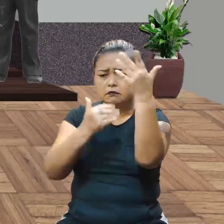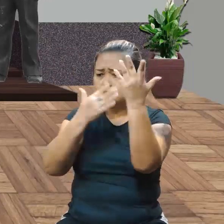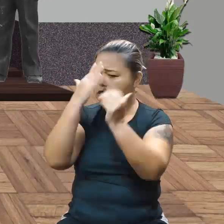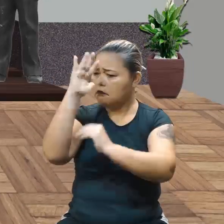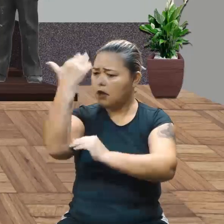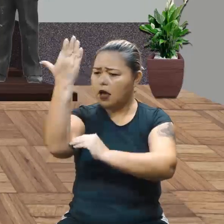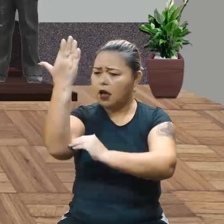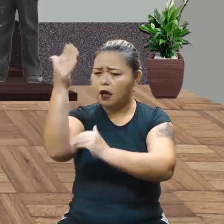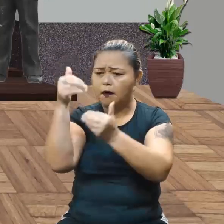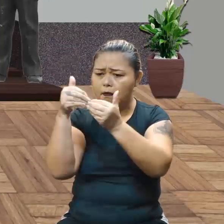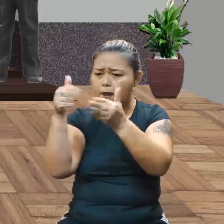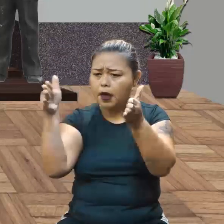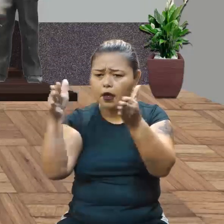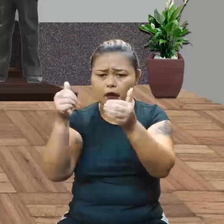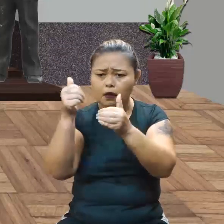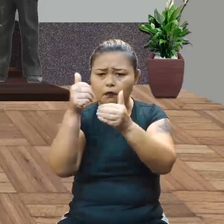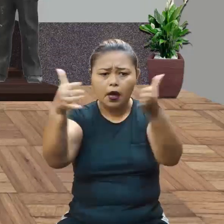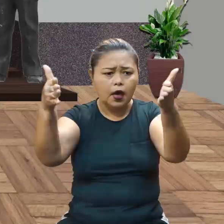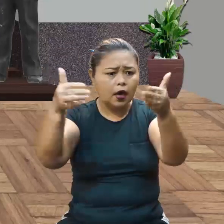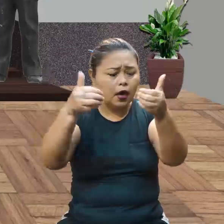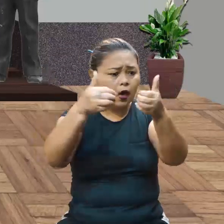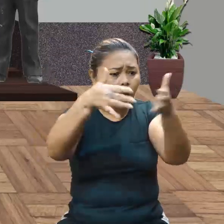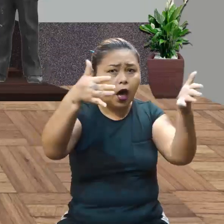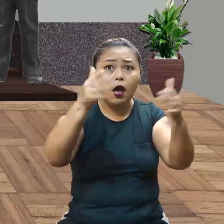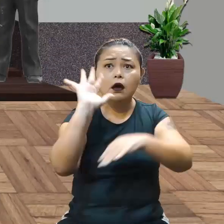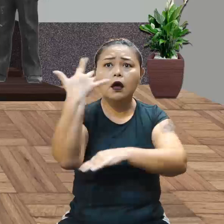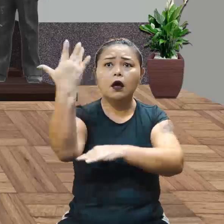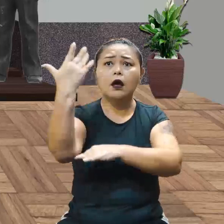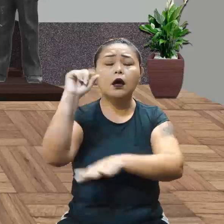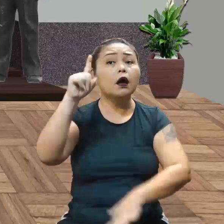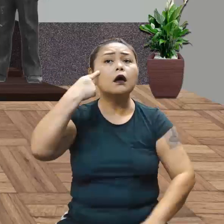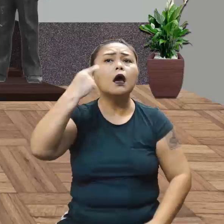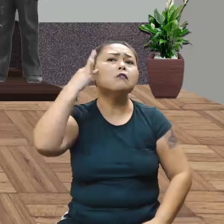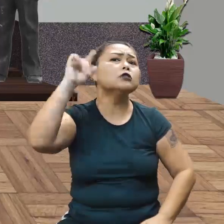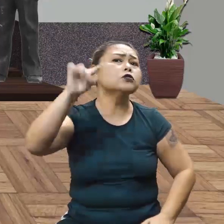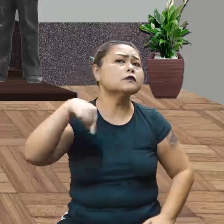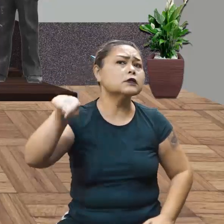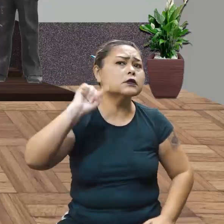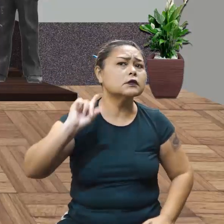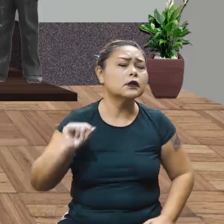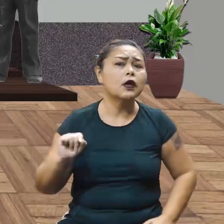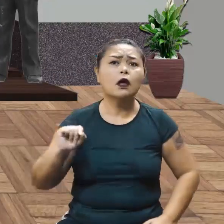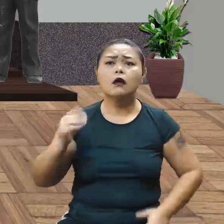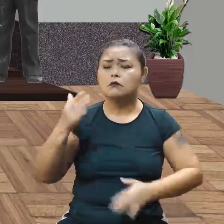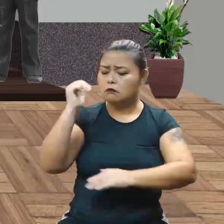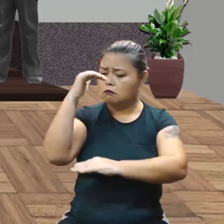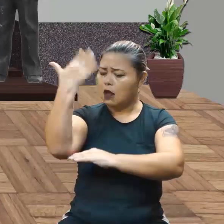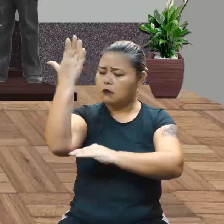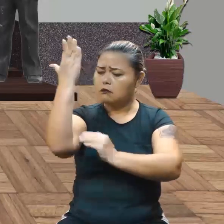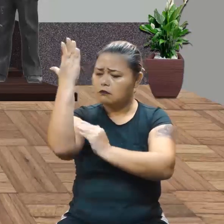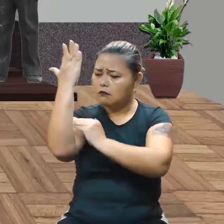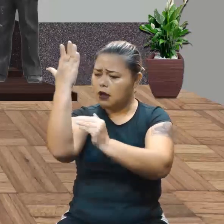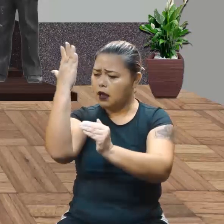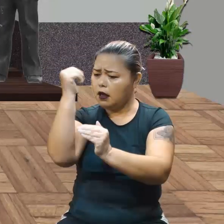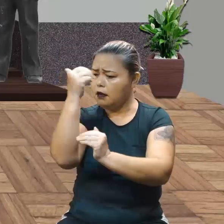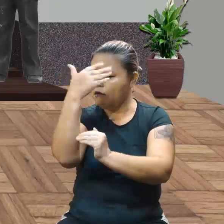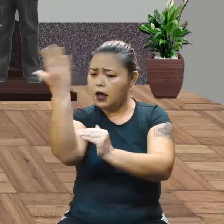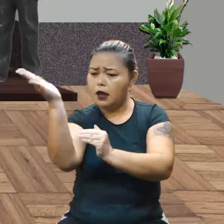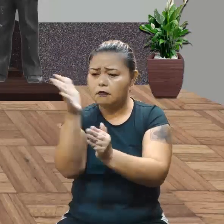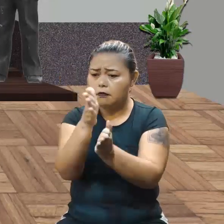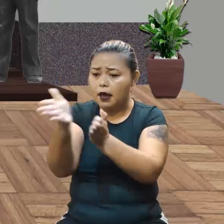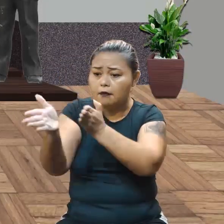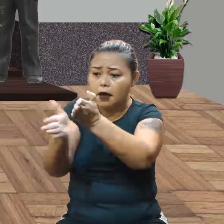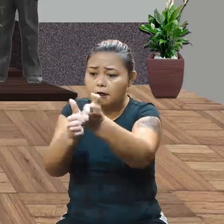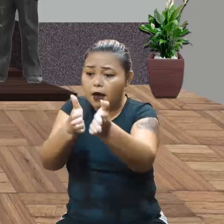Precisava abrir clareiras no meio da mata. Imagine vocês, a clareira, a picada que ela é aberta no